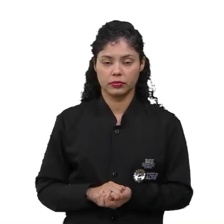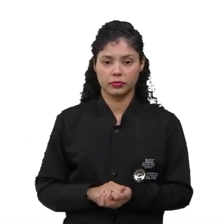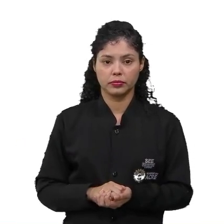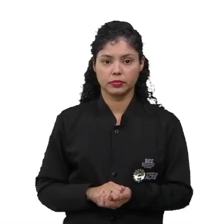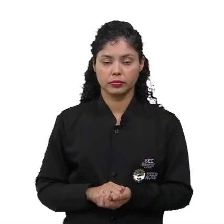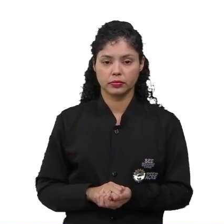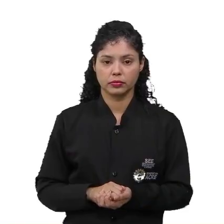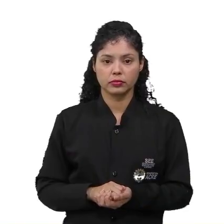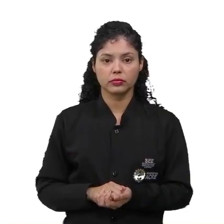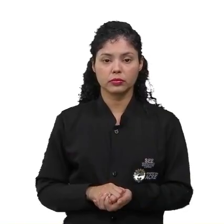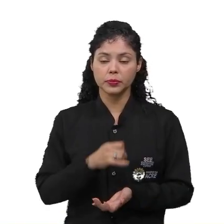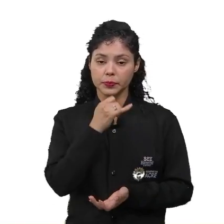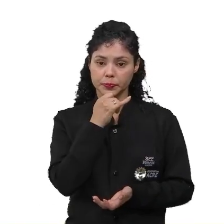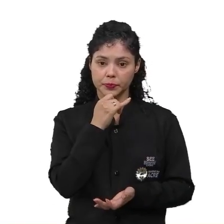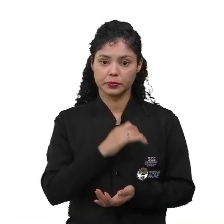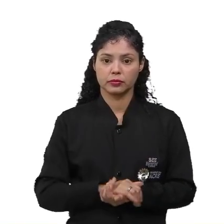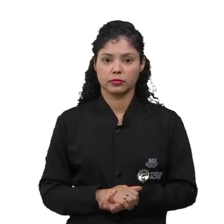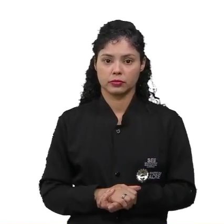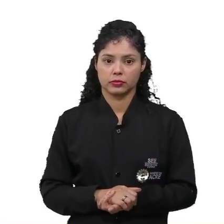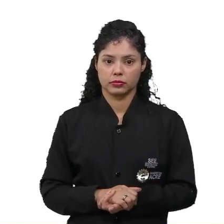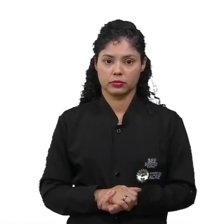maneira. Por exemplo,